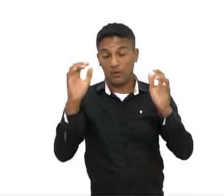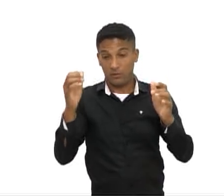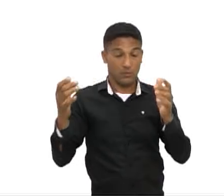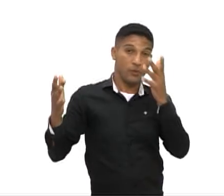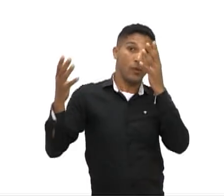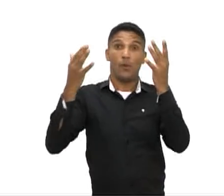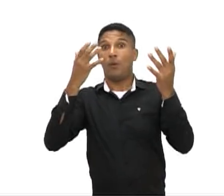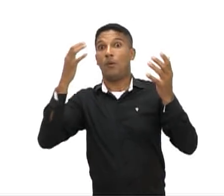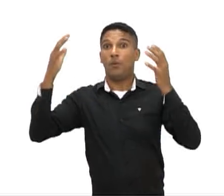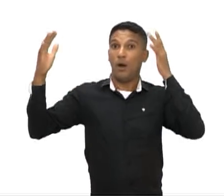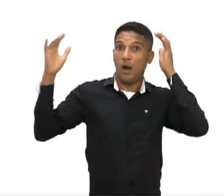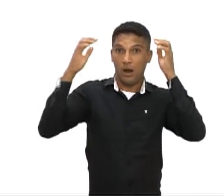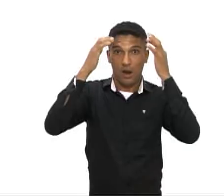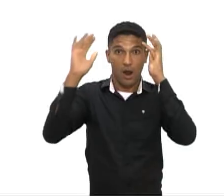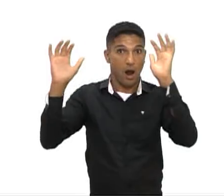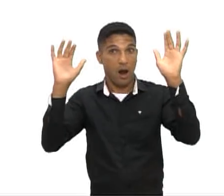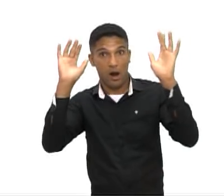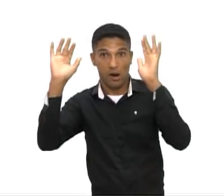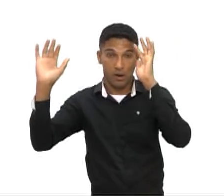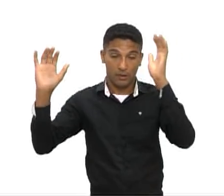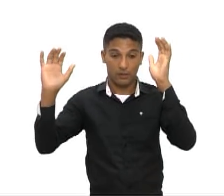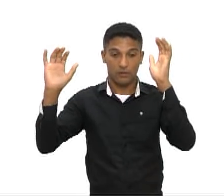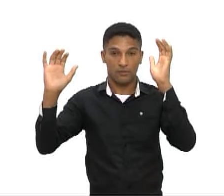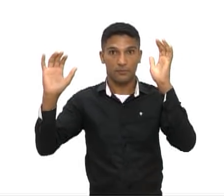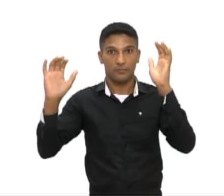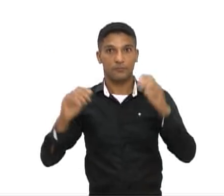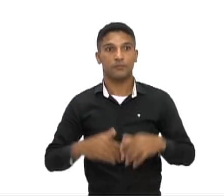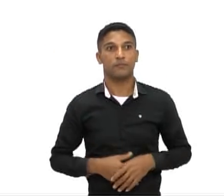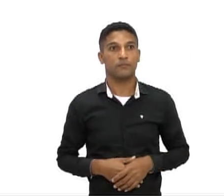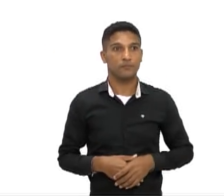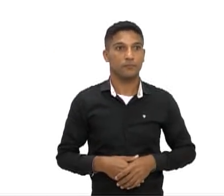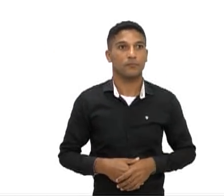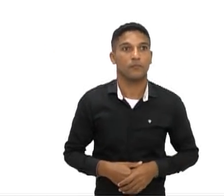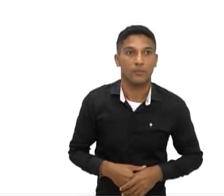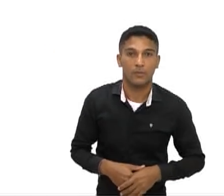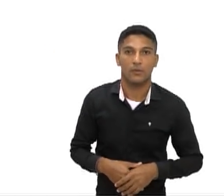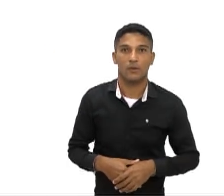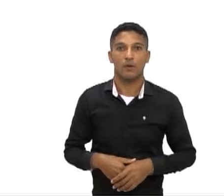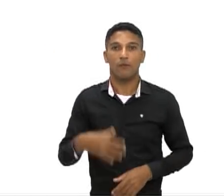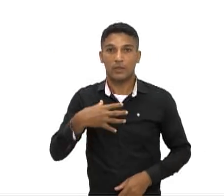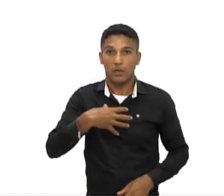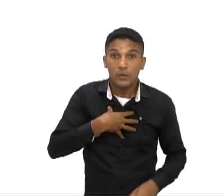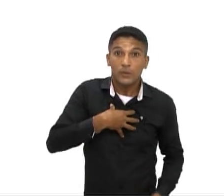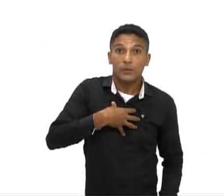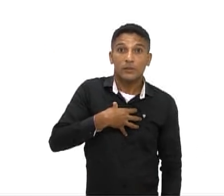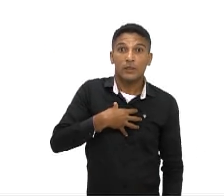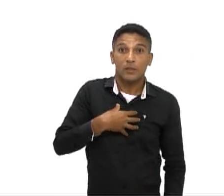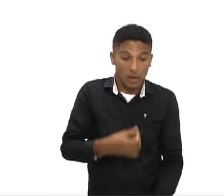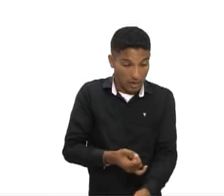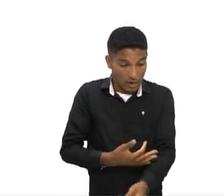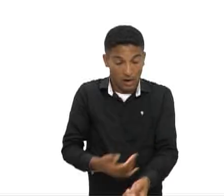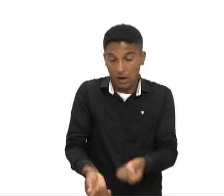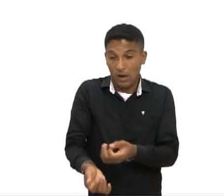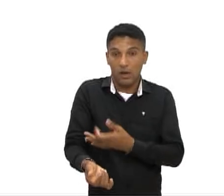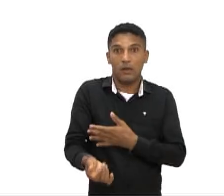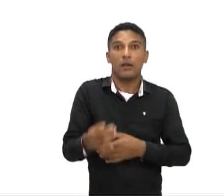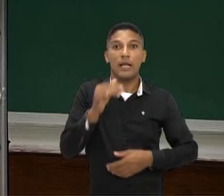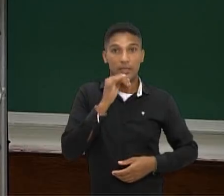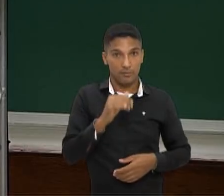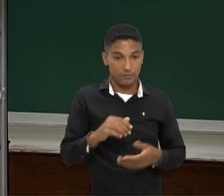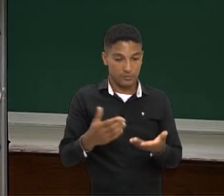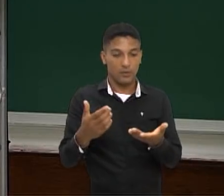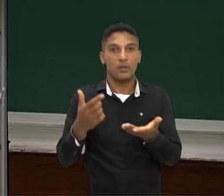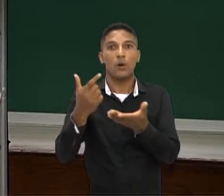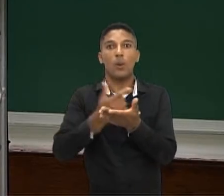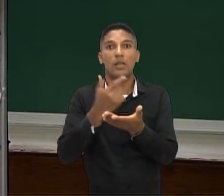sensações correspondentes a um certo sentido são associadas a outro sentido, né? Então, quando o escritor, o autor